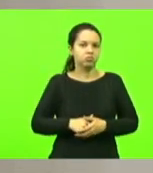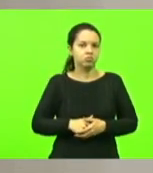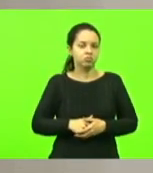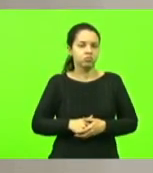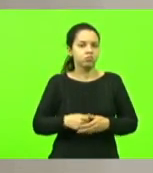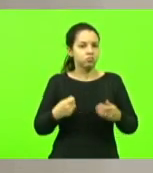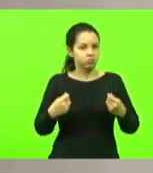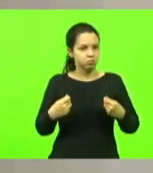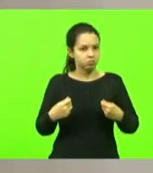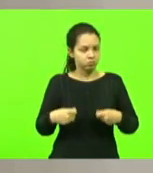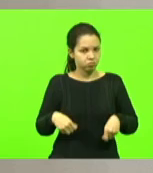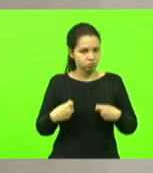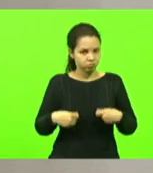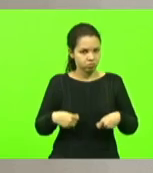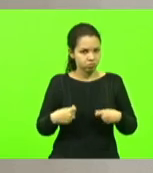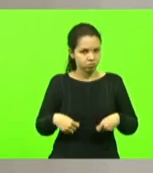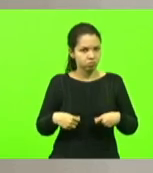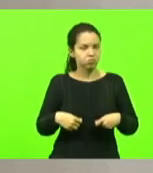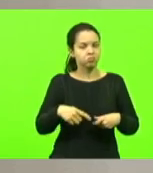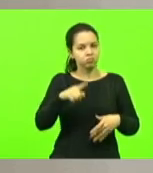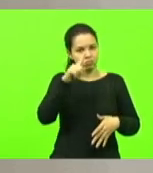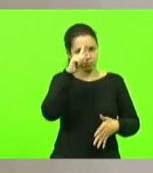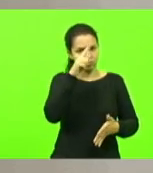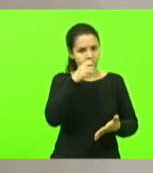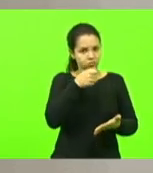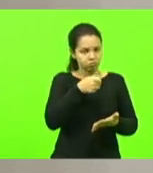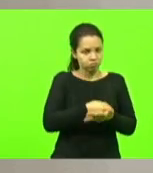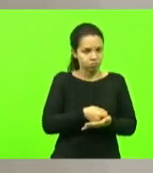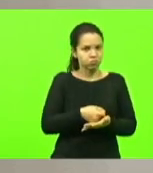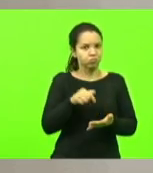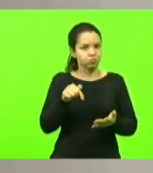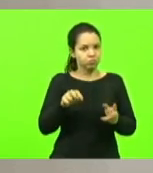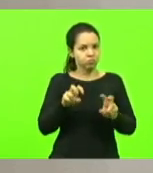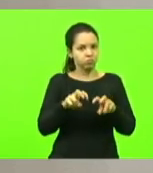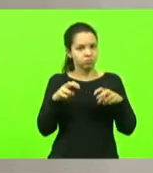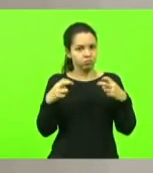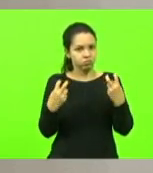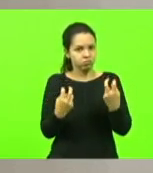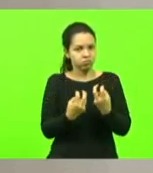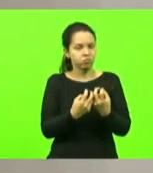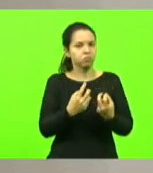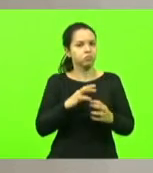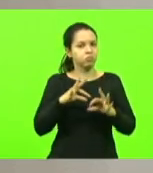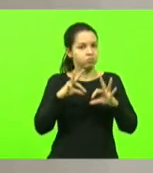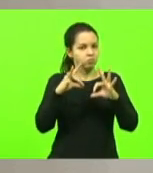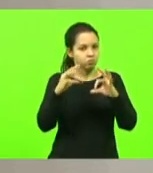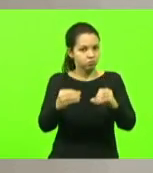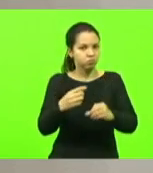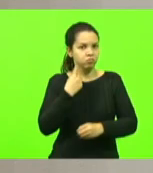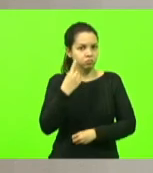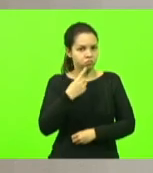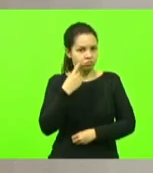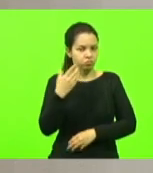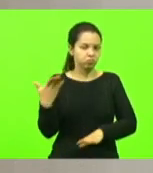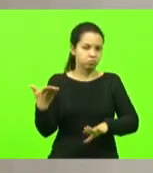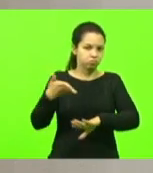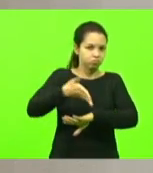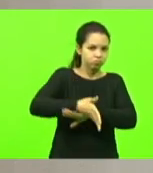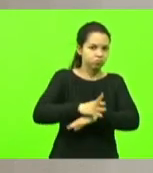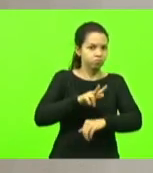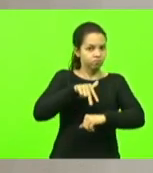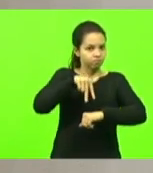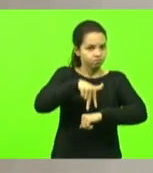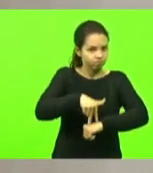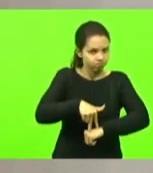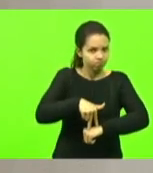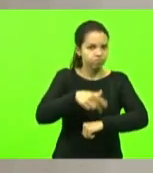necessariamente, pela decisão tomada neste plenário, todos os deputados deverão estar presentes aqui na sessão.